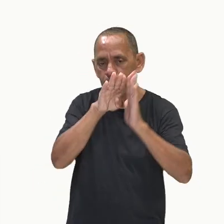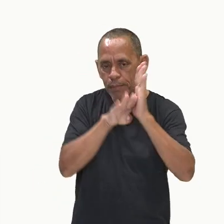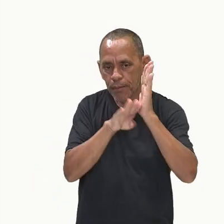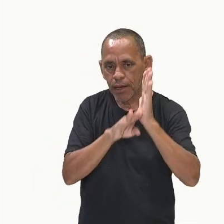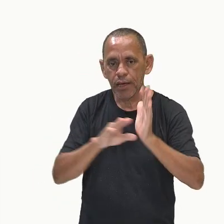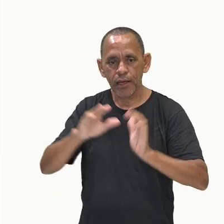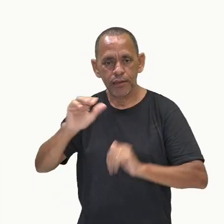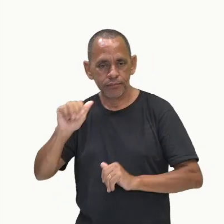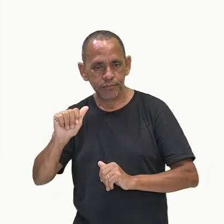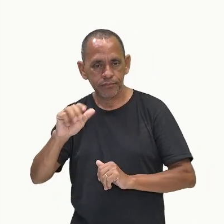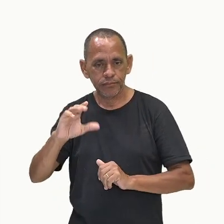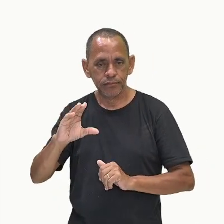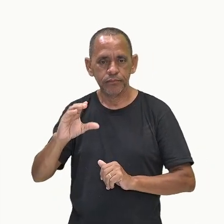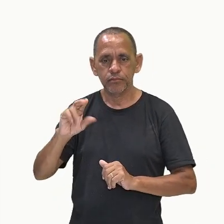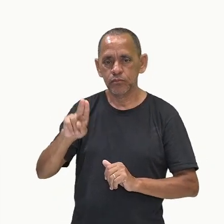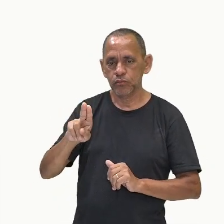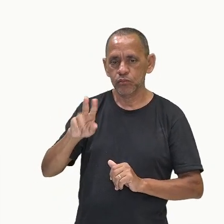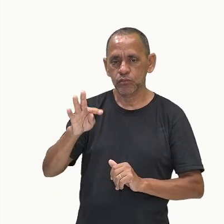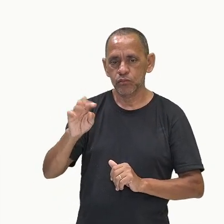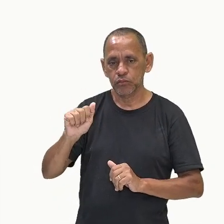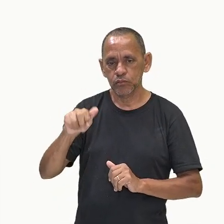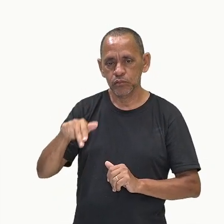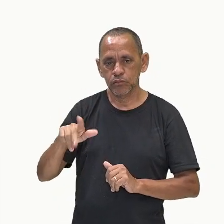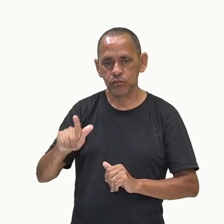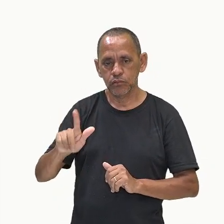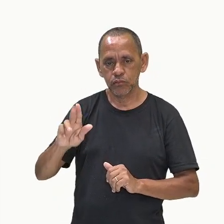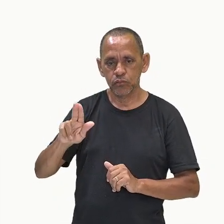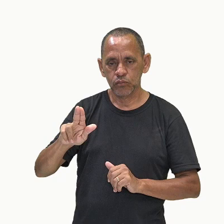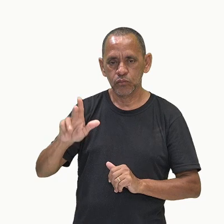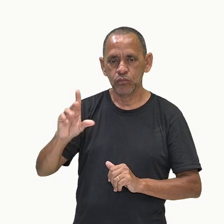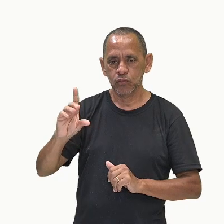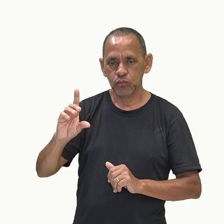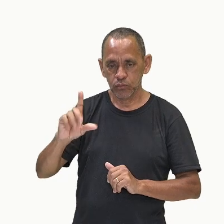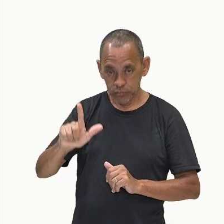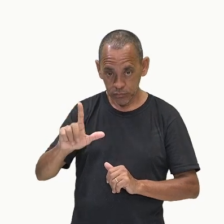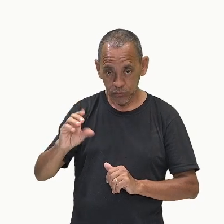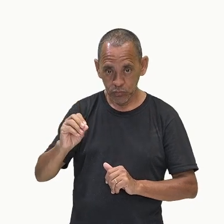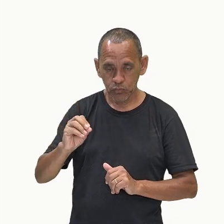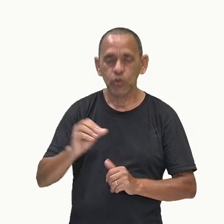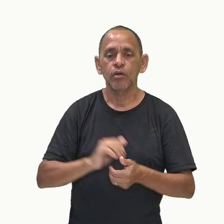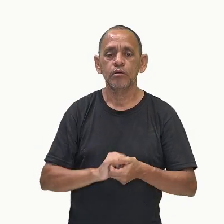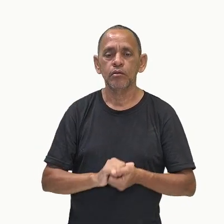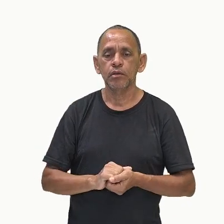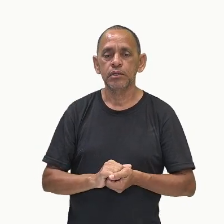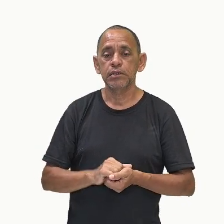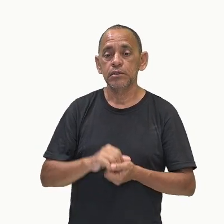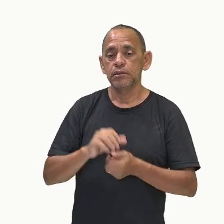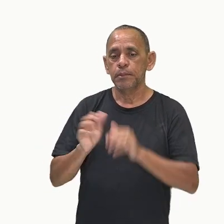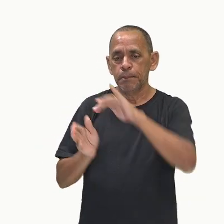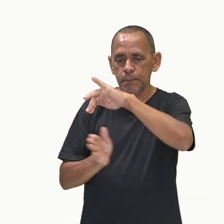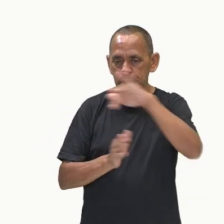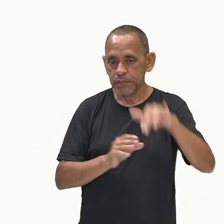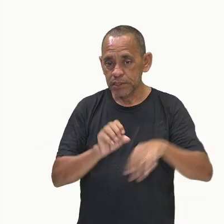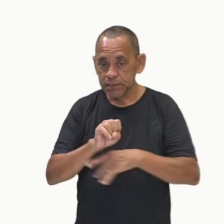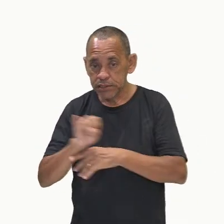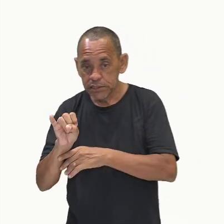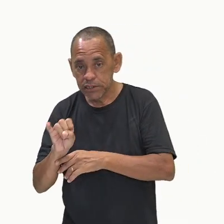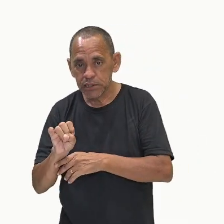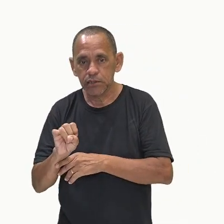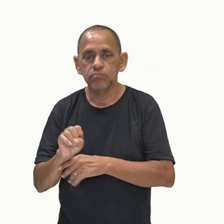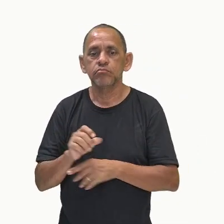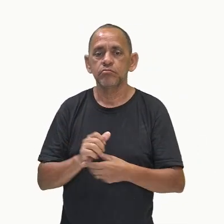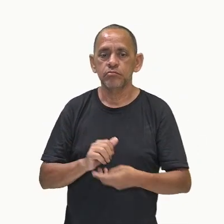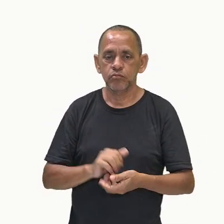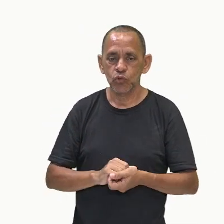acutângulo. Quando o maior lado é igual, né, o quadrado do maior lado é